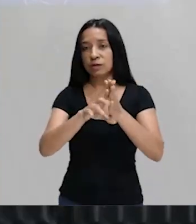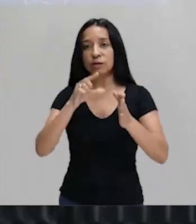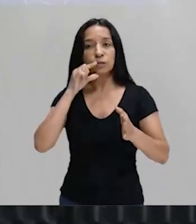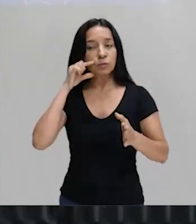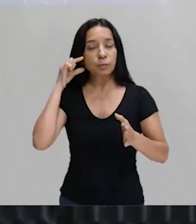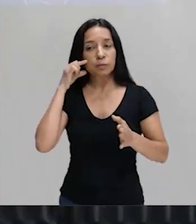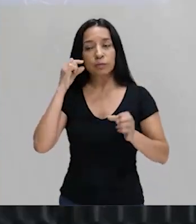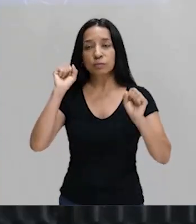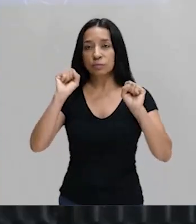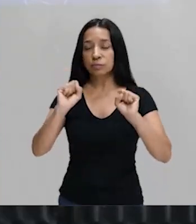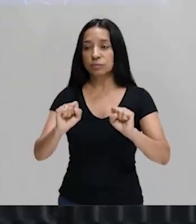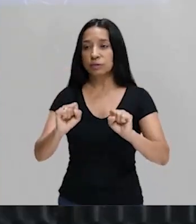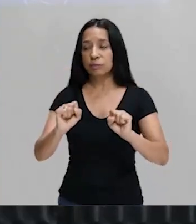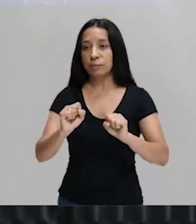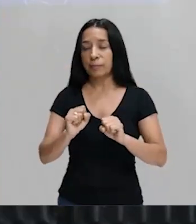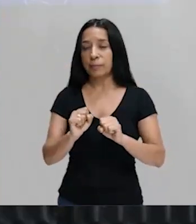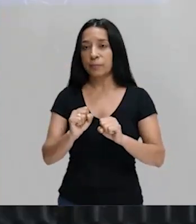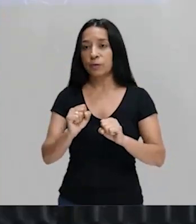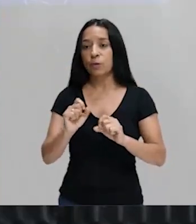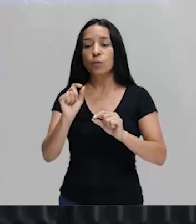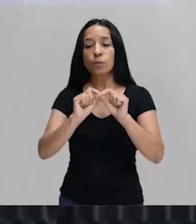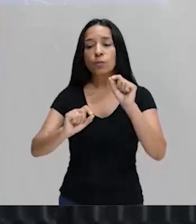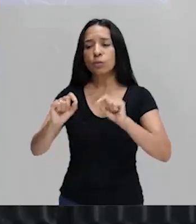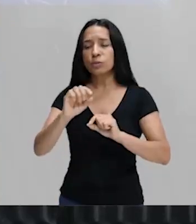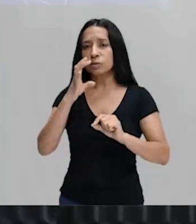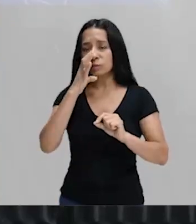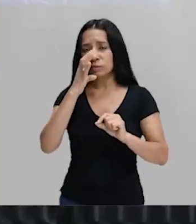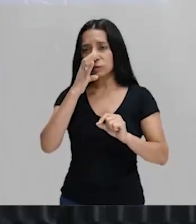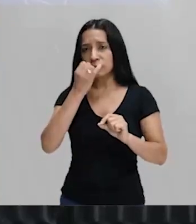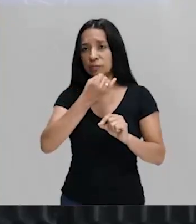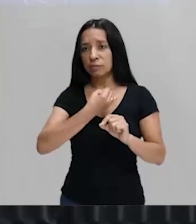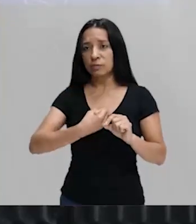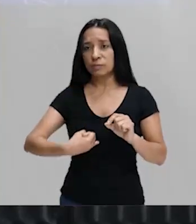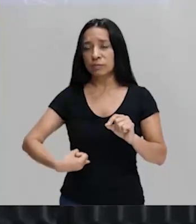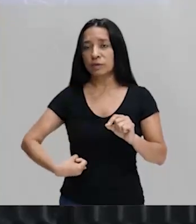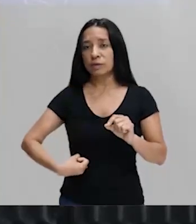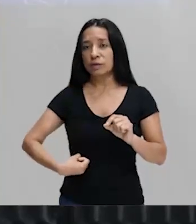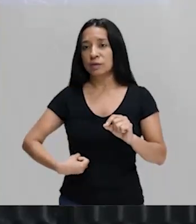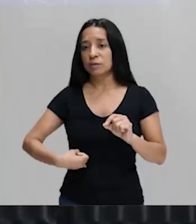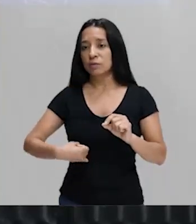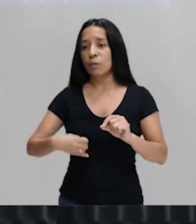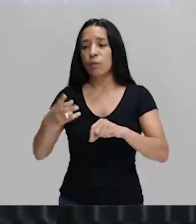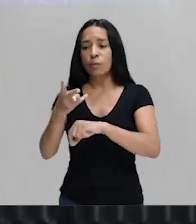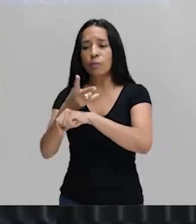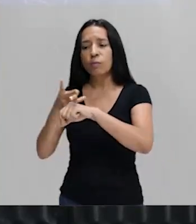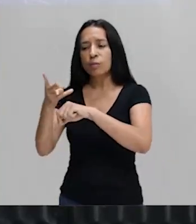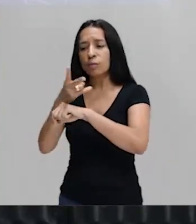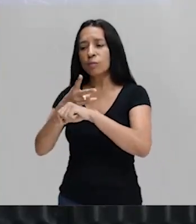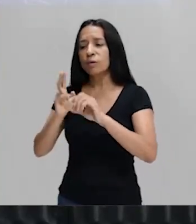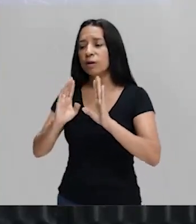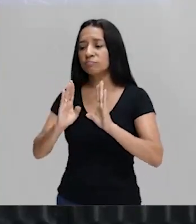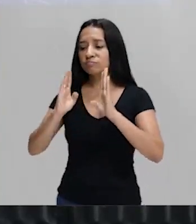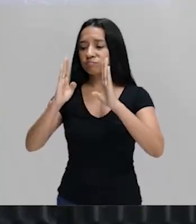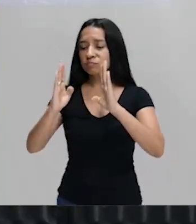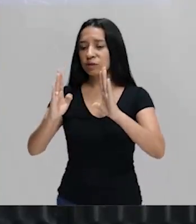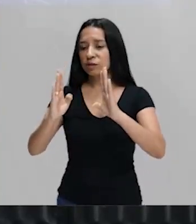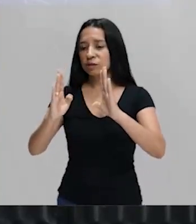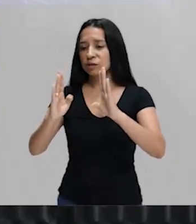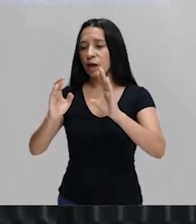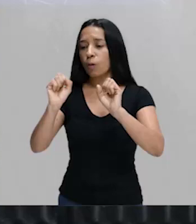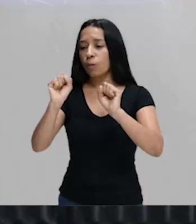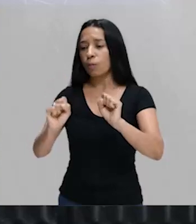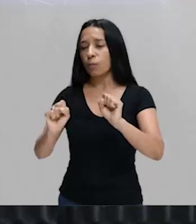se observa é que o imperador ele vai buscar centralizar o poder em suas